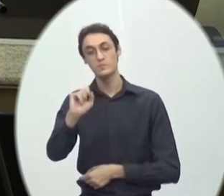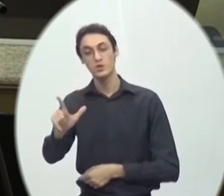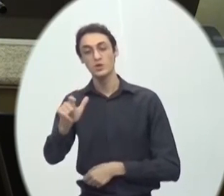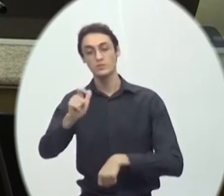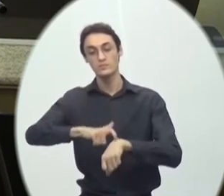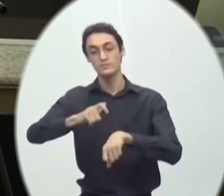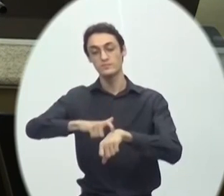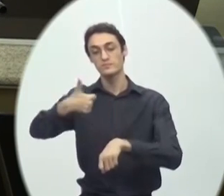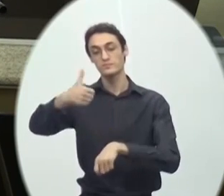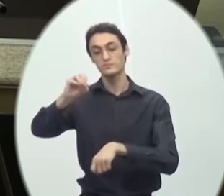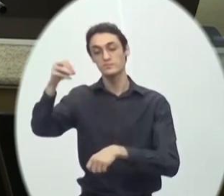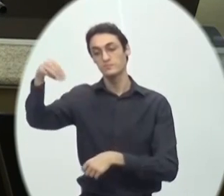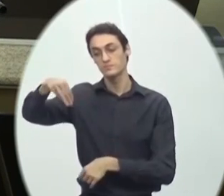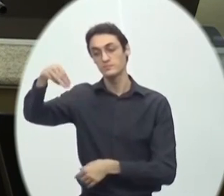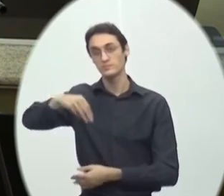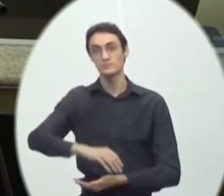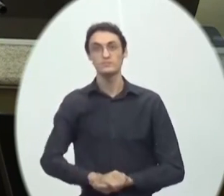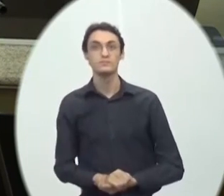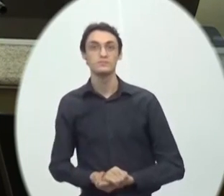minutos.